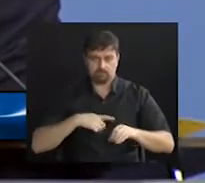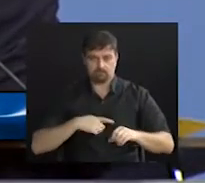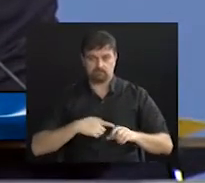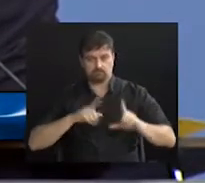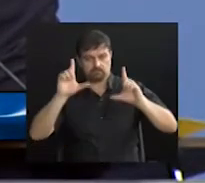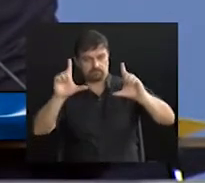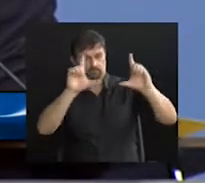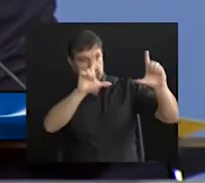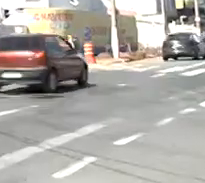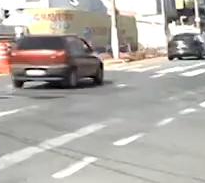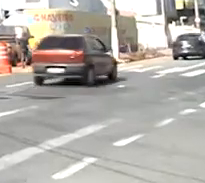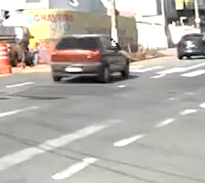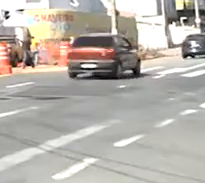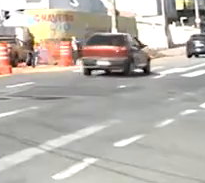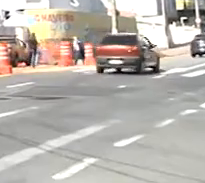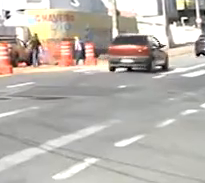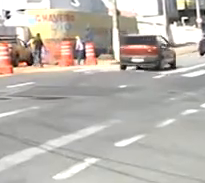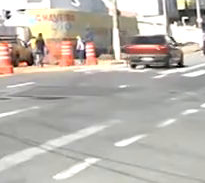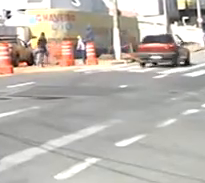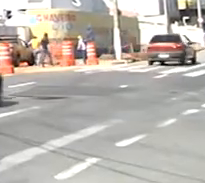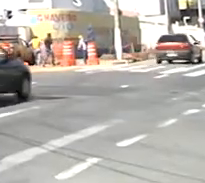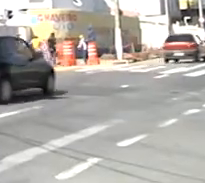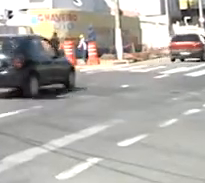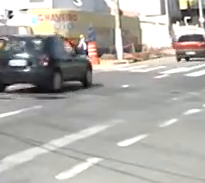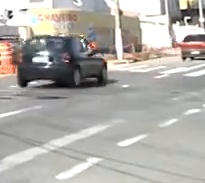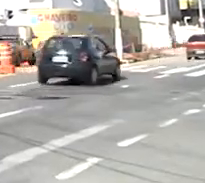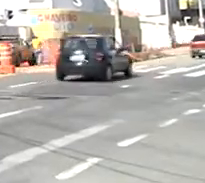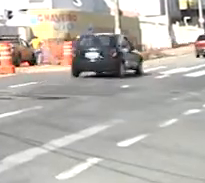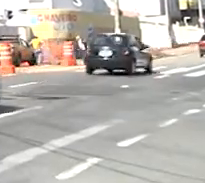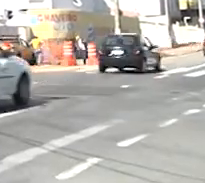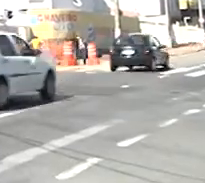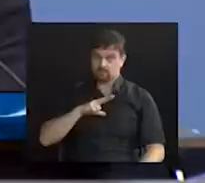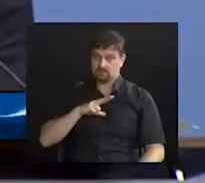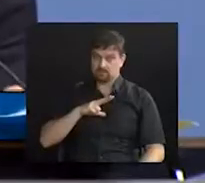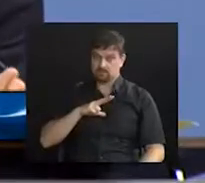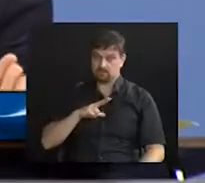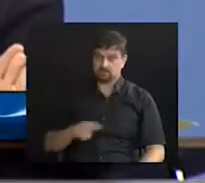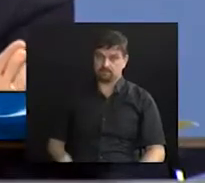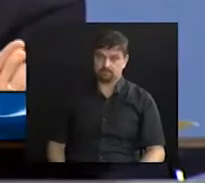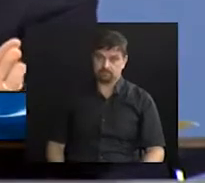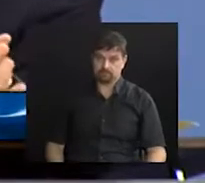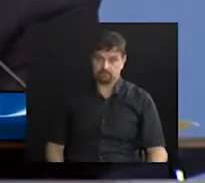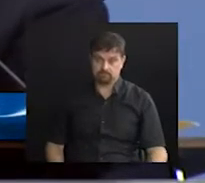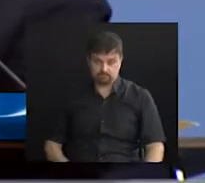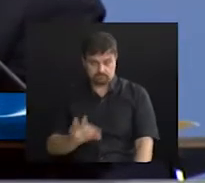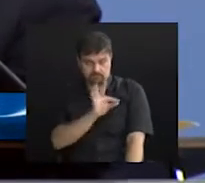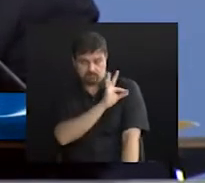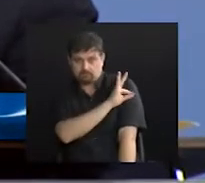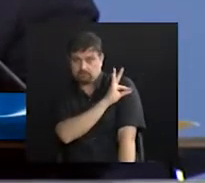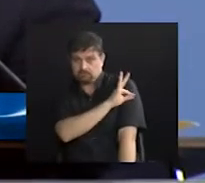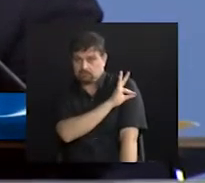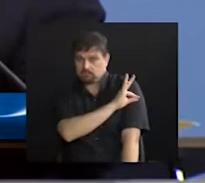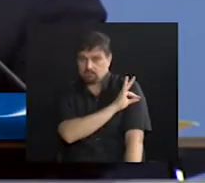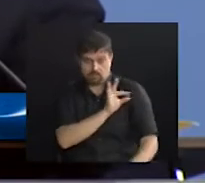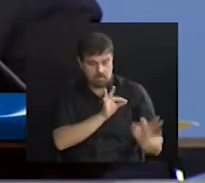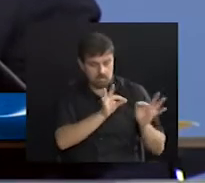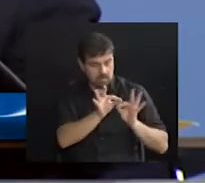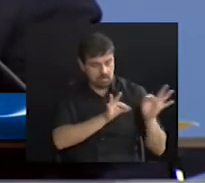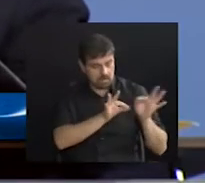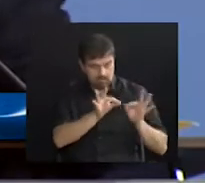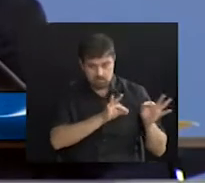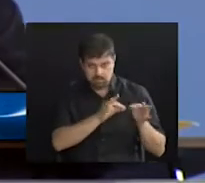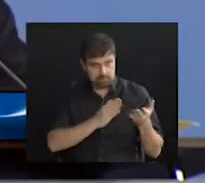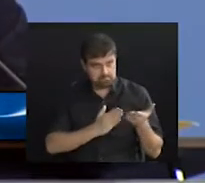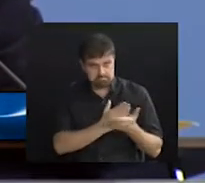emdec afirma que não há um projeto mas garante que não vai causar impacto no trânsito a prefeitura então não tem um projeto aprovado